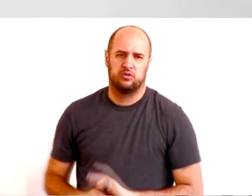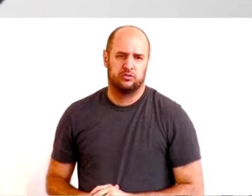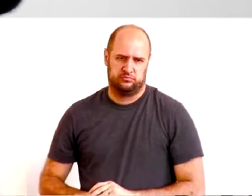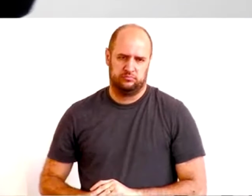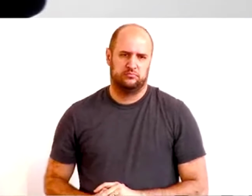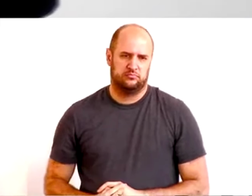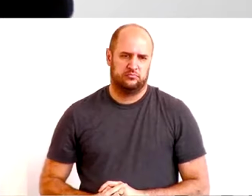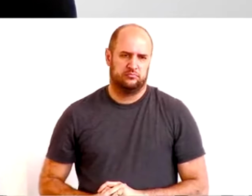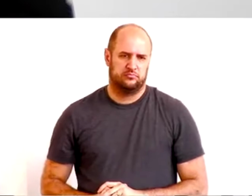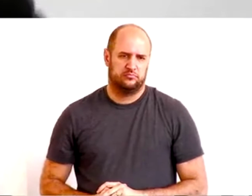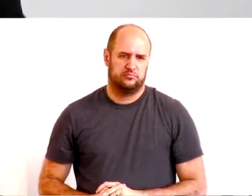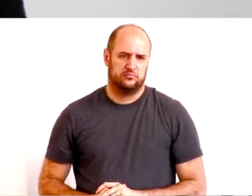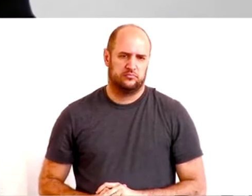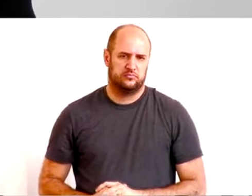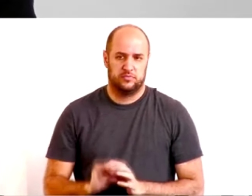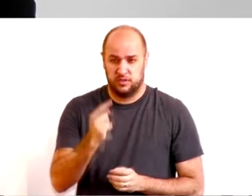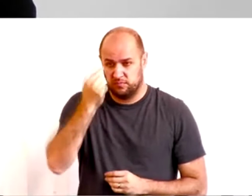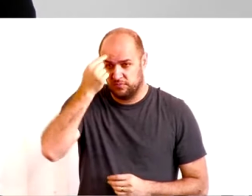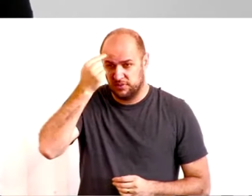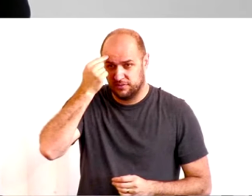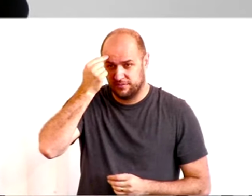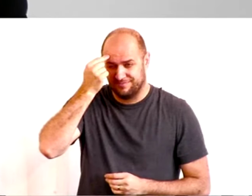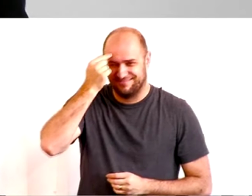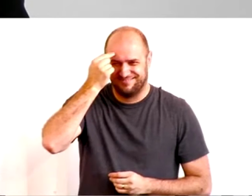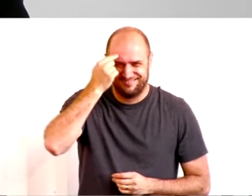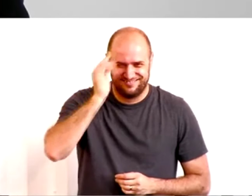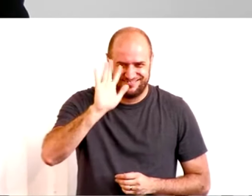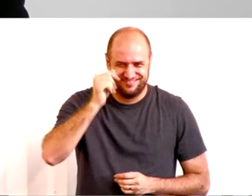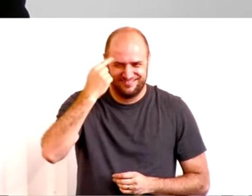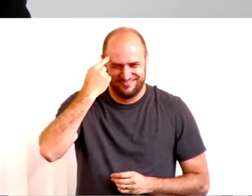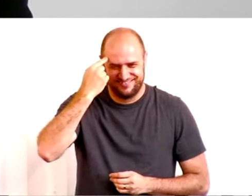mensagem para nós, pastores,